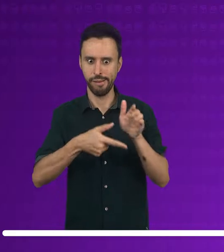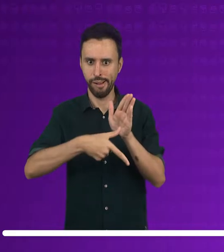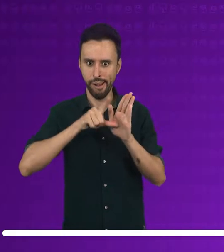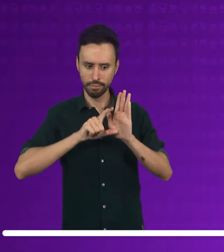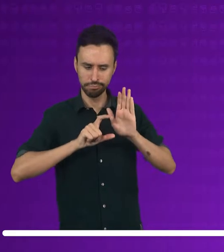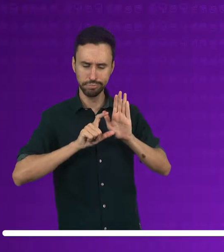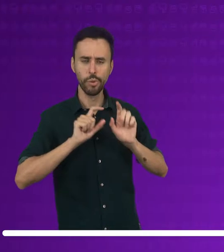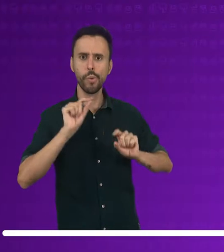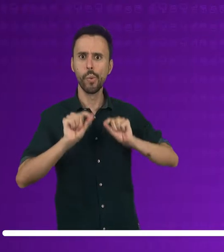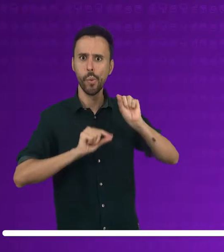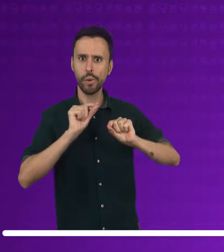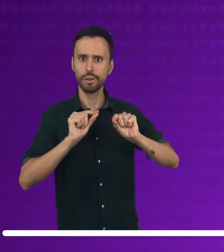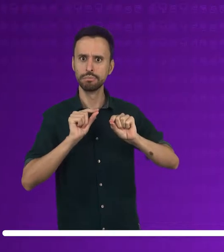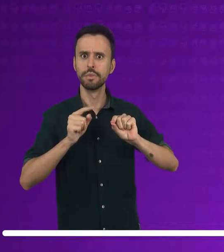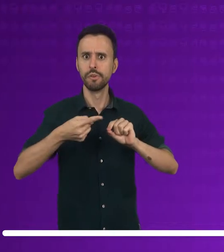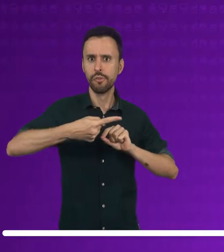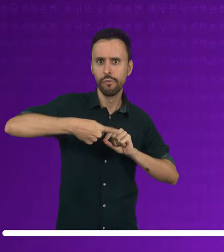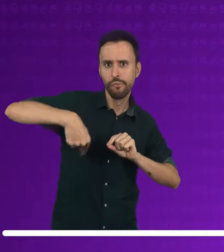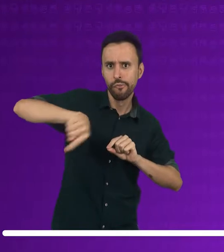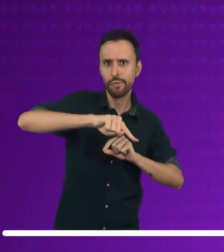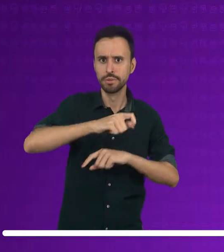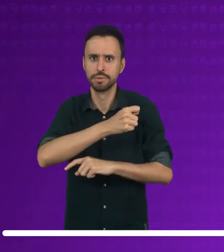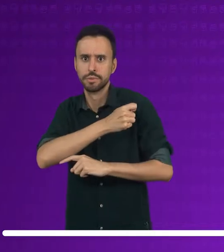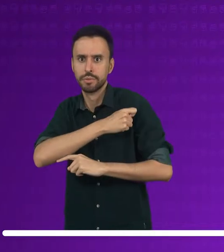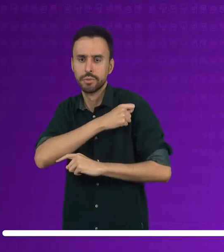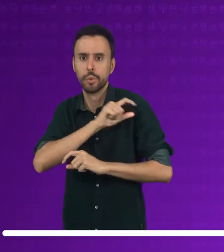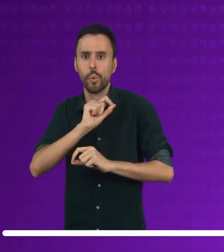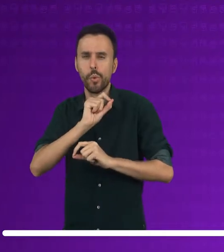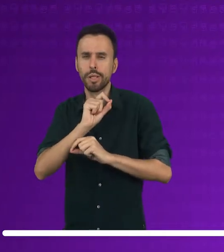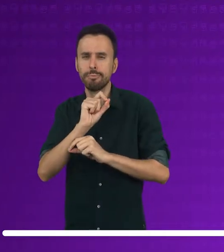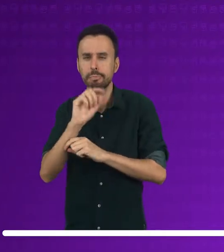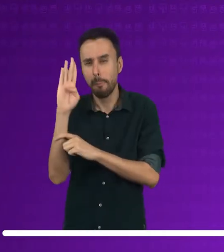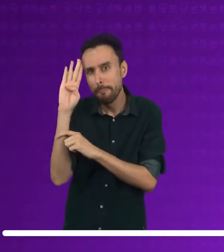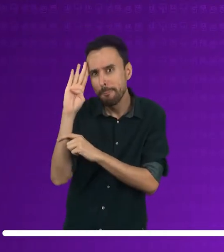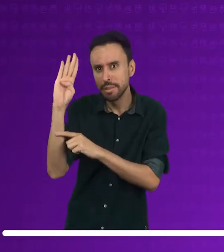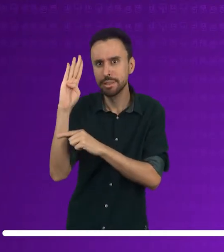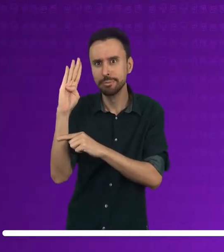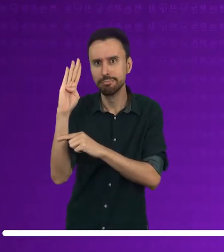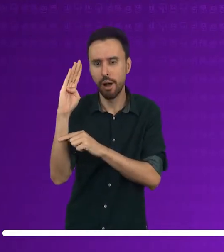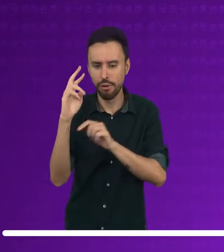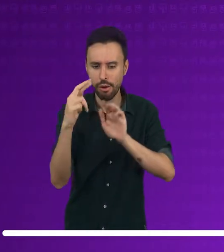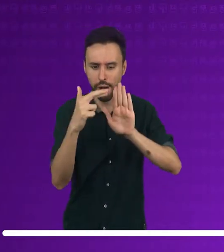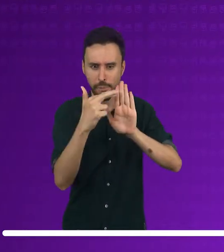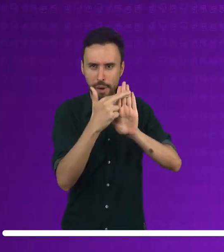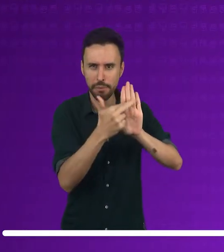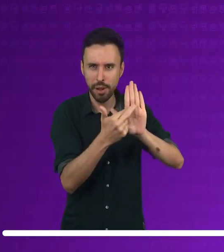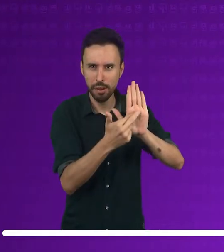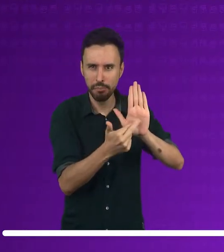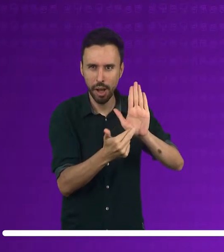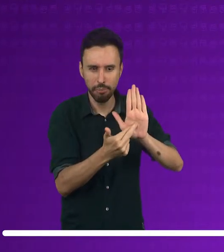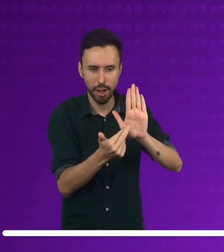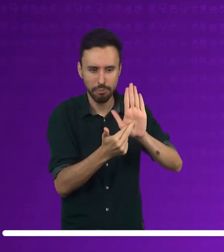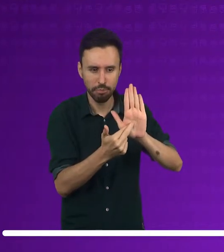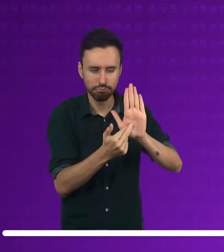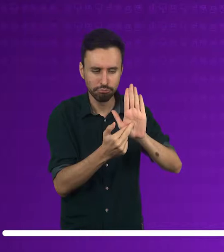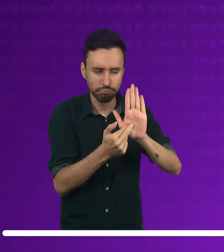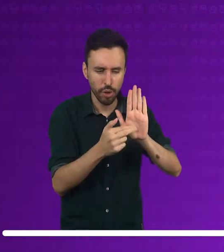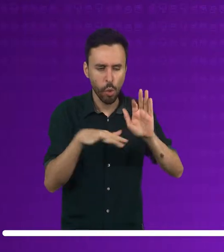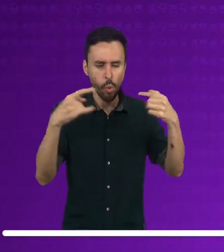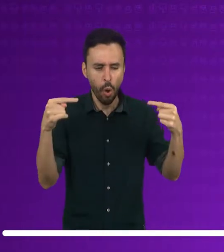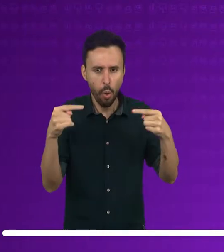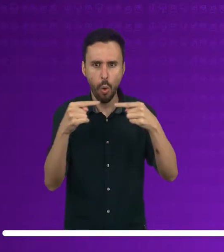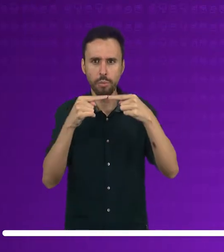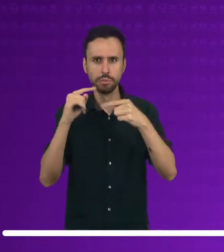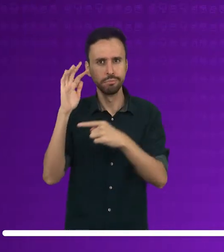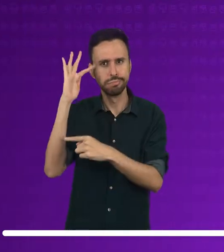começar a estudar, é fundamental que você estabeleça quais são as suas prioridades. Defina aquilo que é mais importante, quais suas